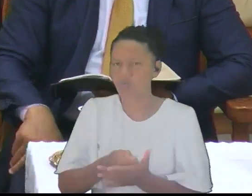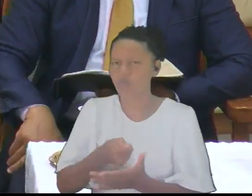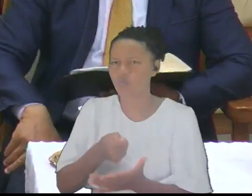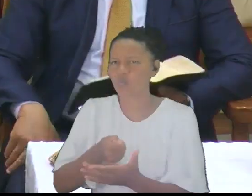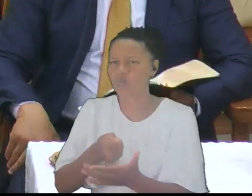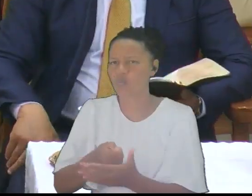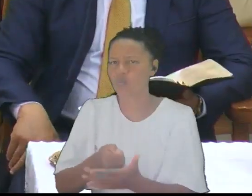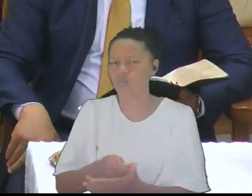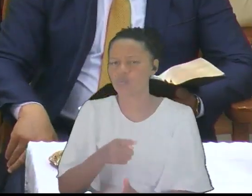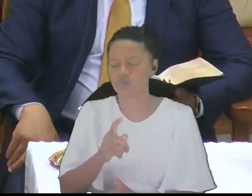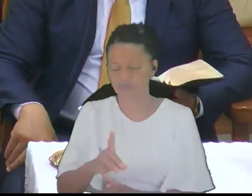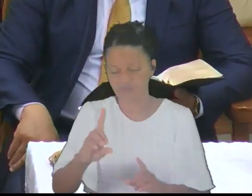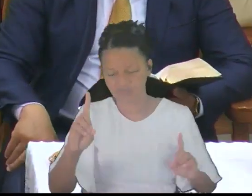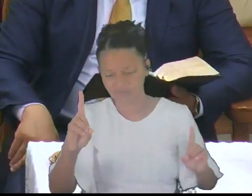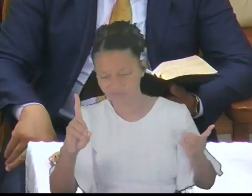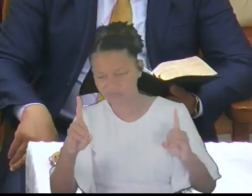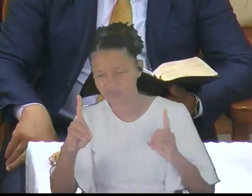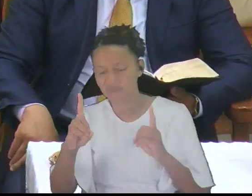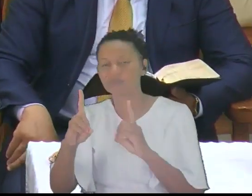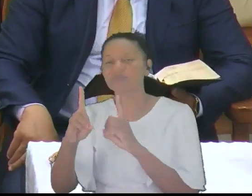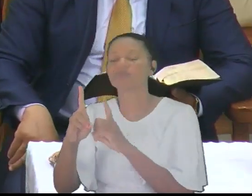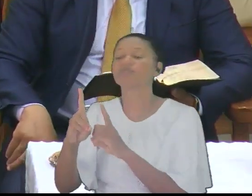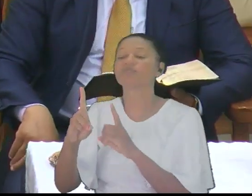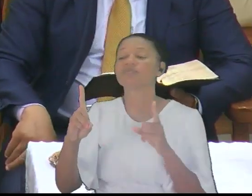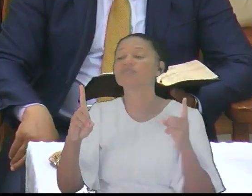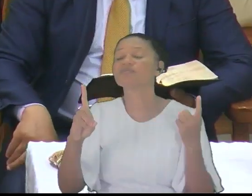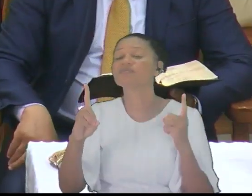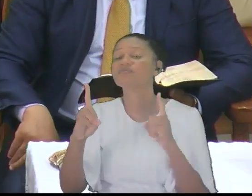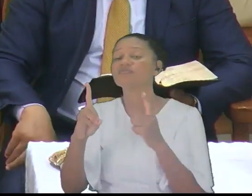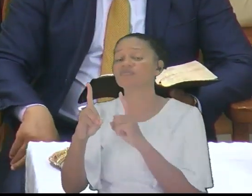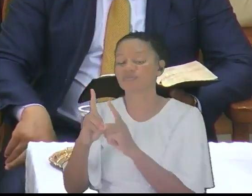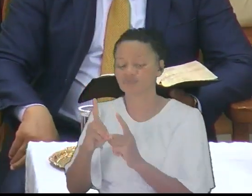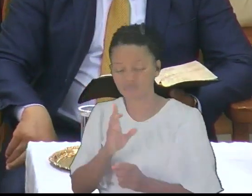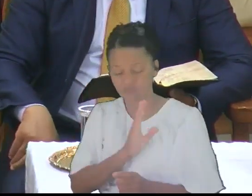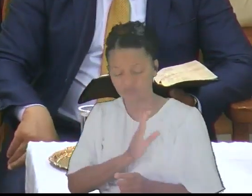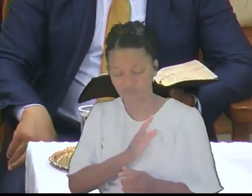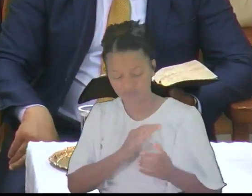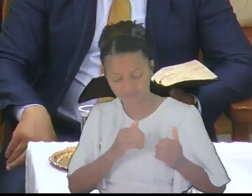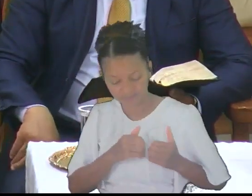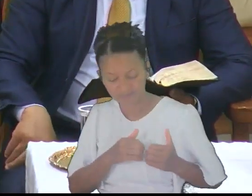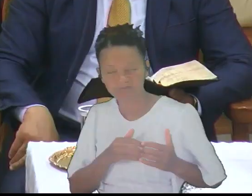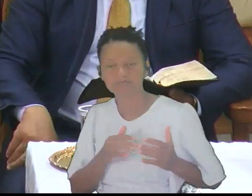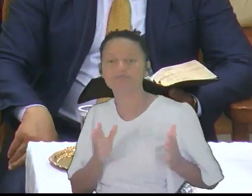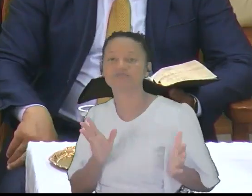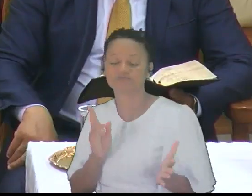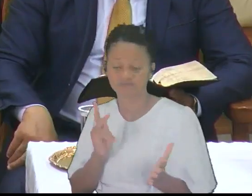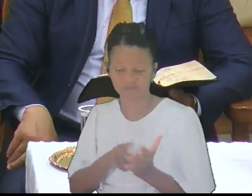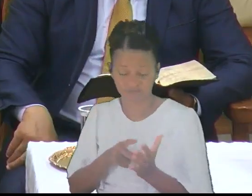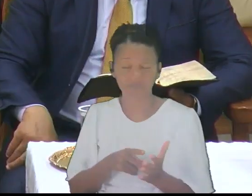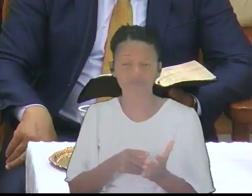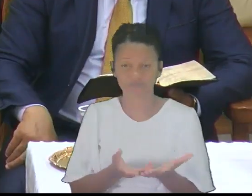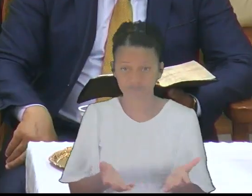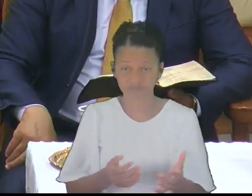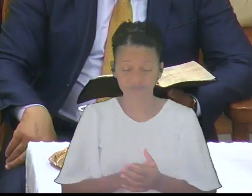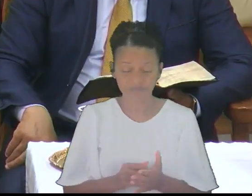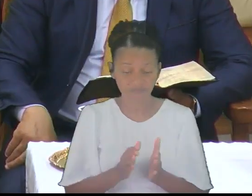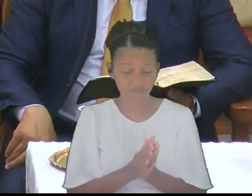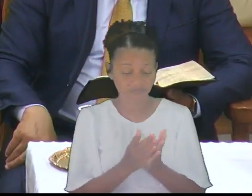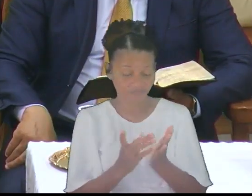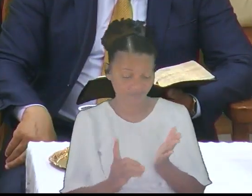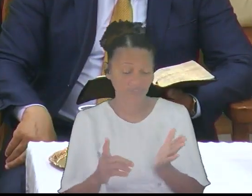que você se aproxime, mas se aproxime com um coração sincero. Nessa Bíblia